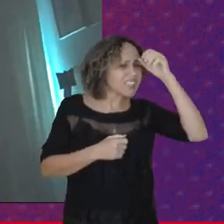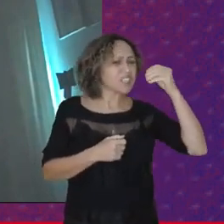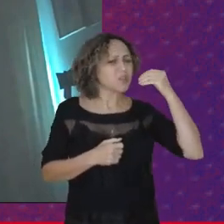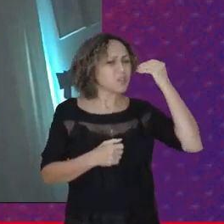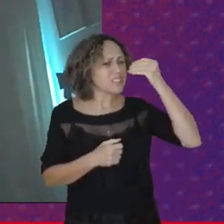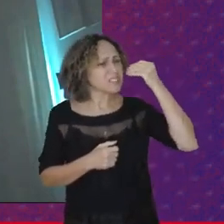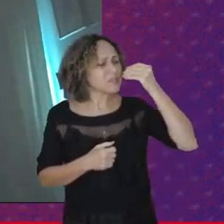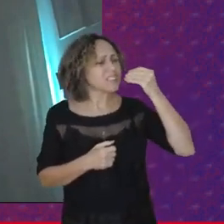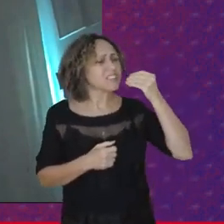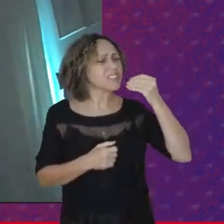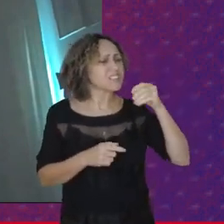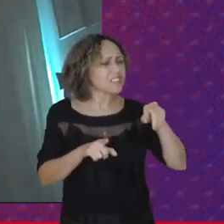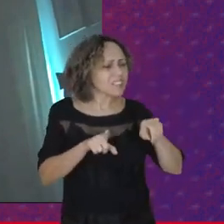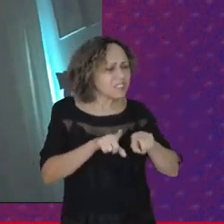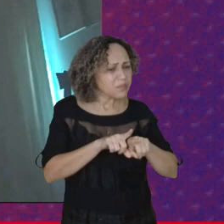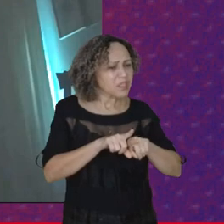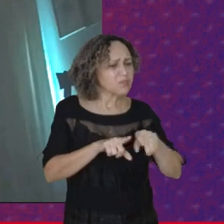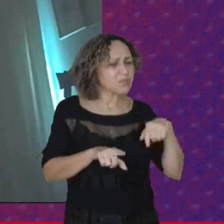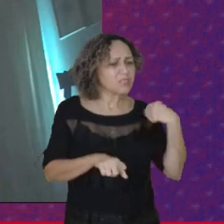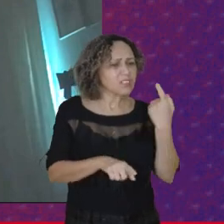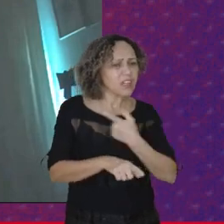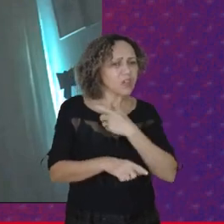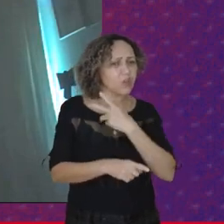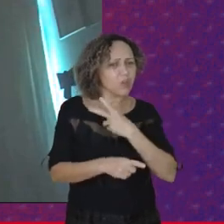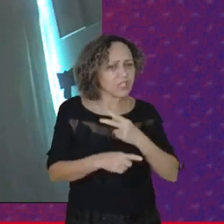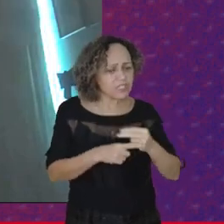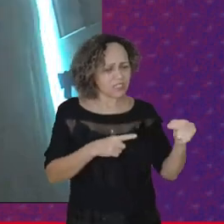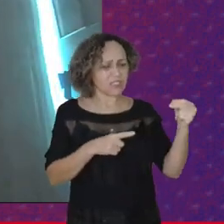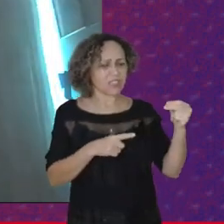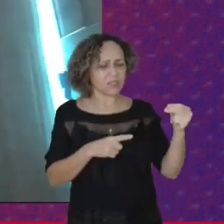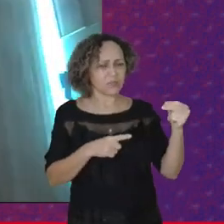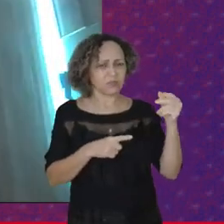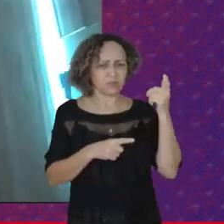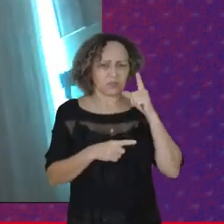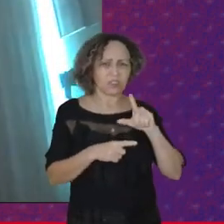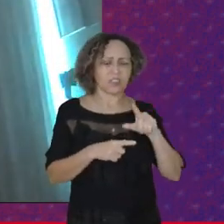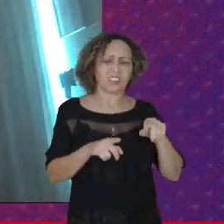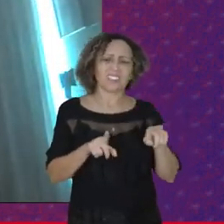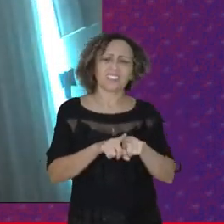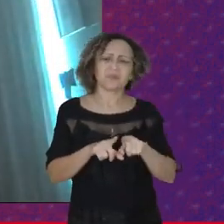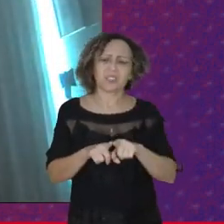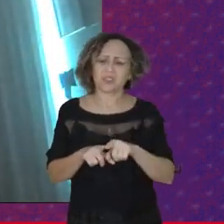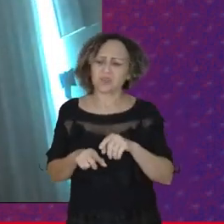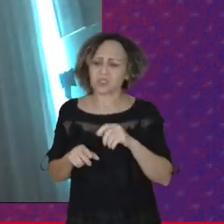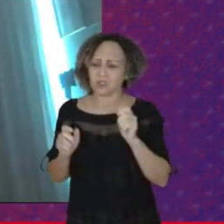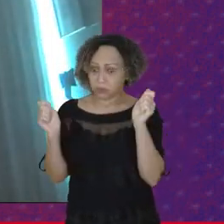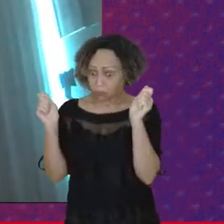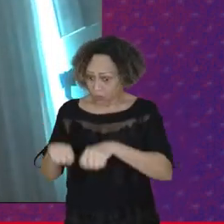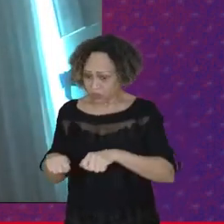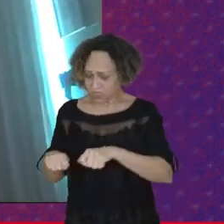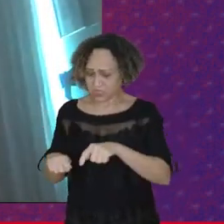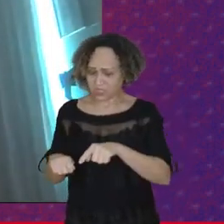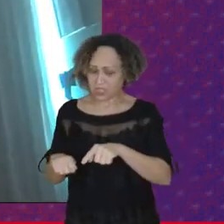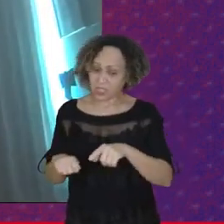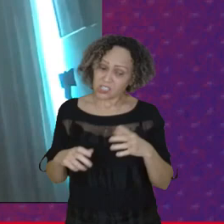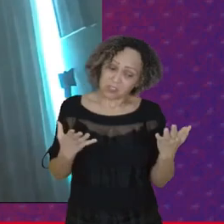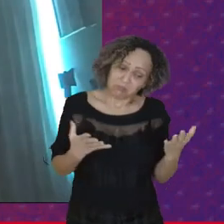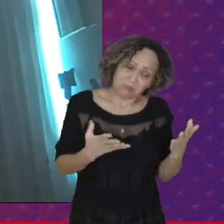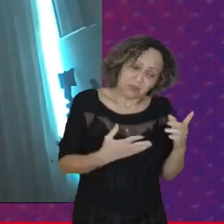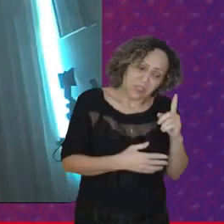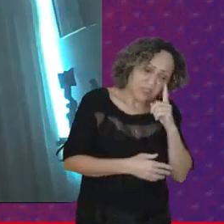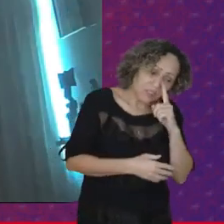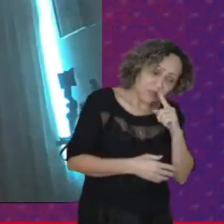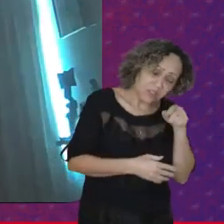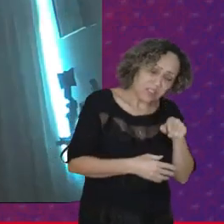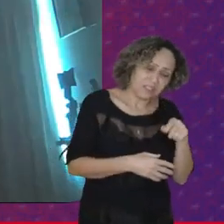conquistamos e com as potencialidades e impotencialidades desse processo.